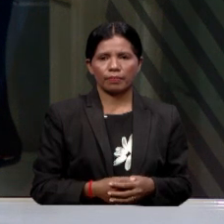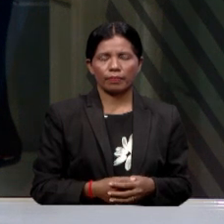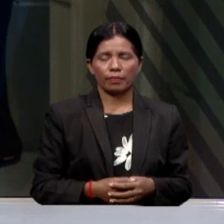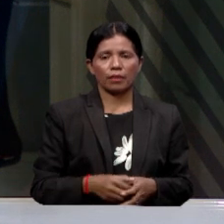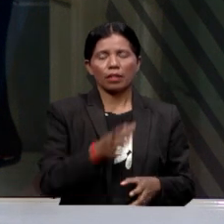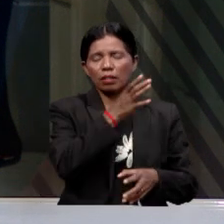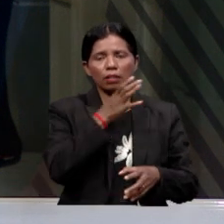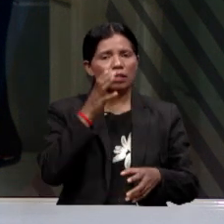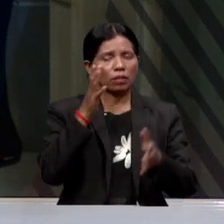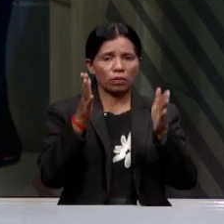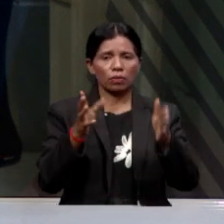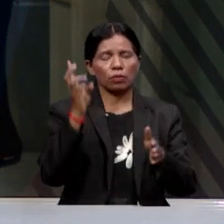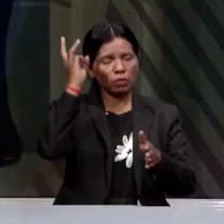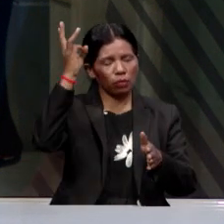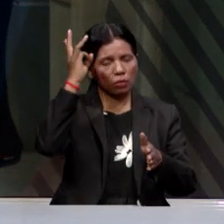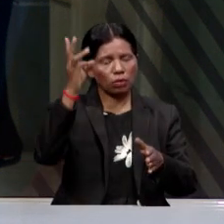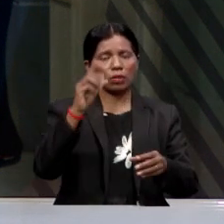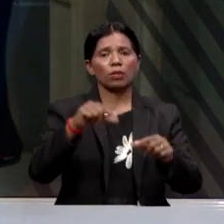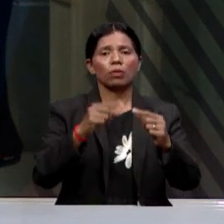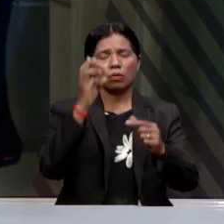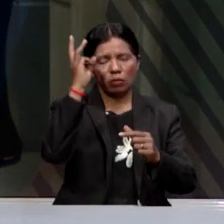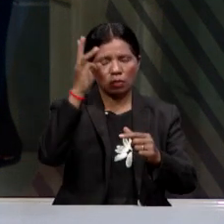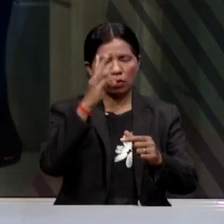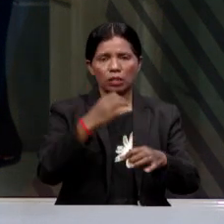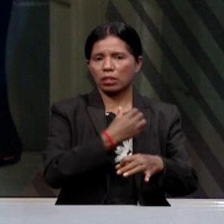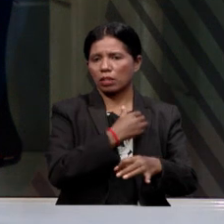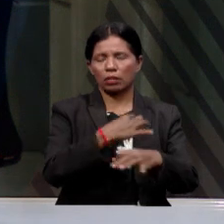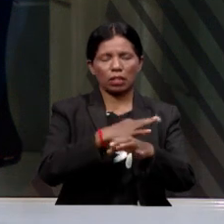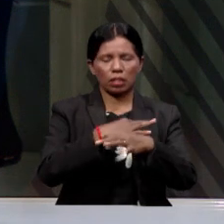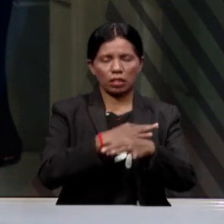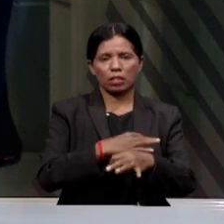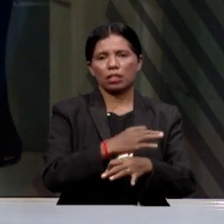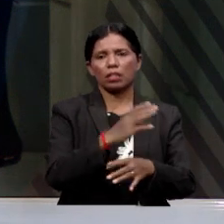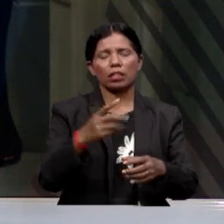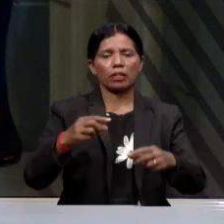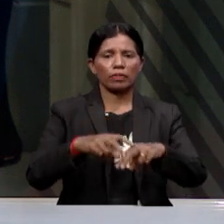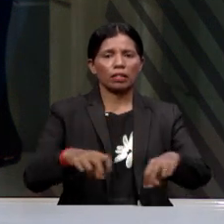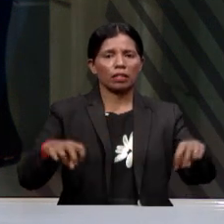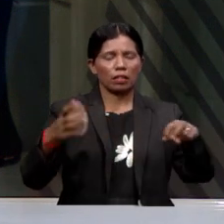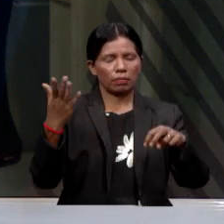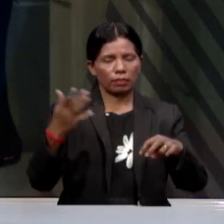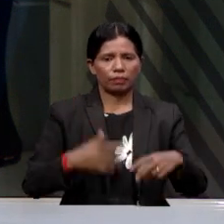Agricultor preocupa o equipe IG, também se deve normalizar a irrigação lá corre no Rembor.